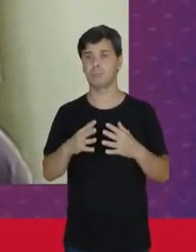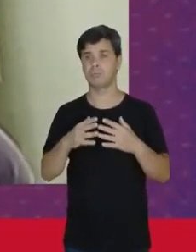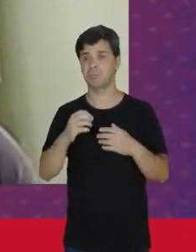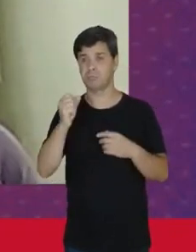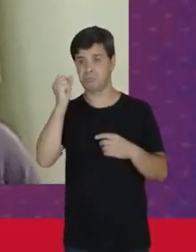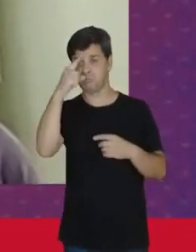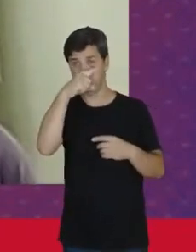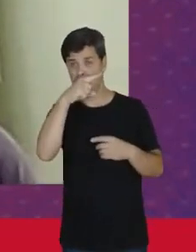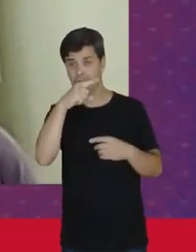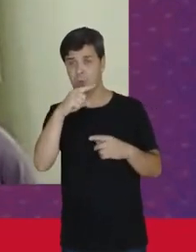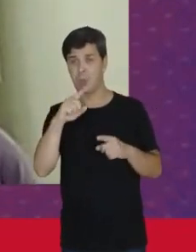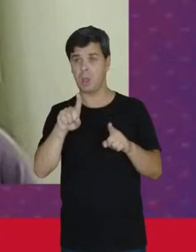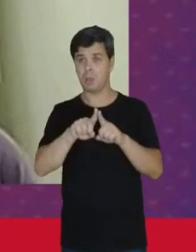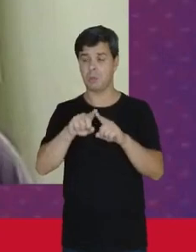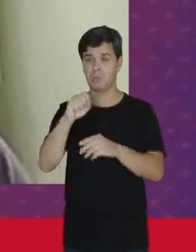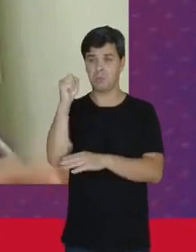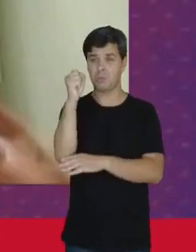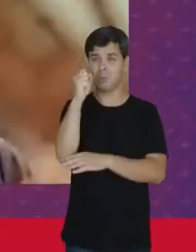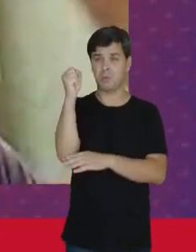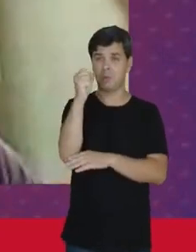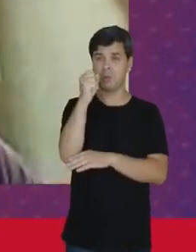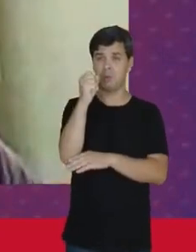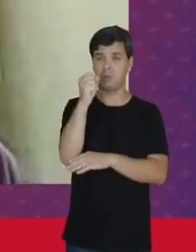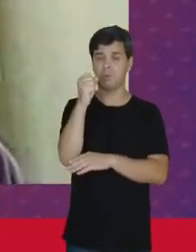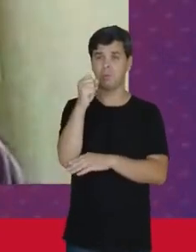complexo, né, muito grave no Brasil, além das